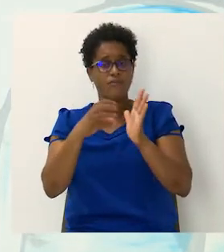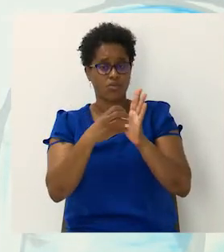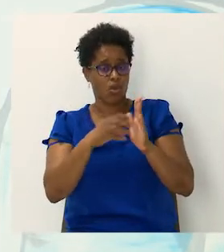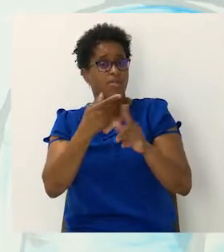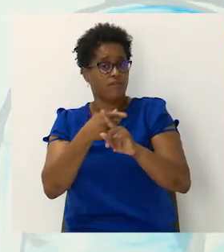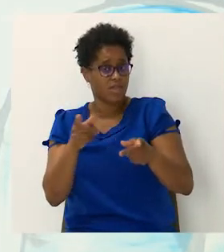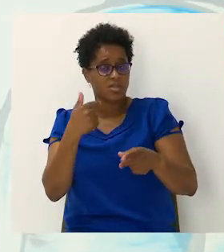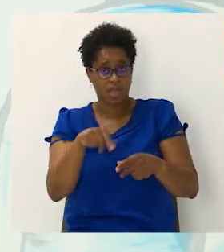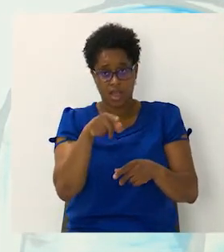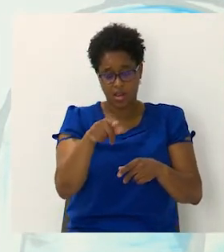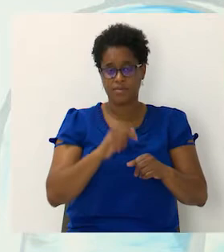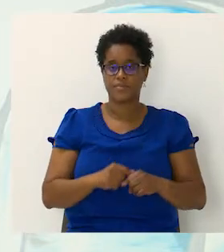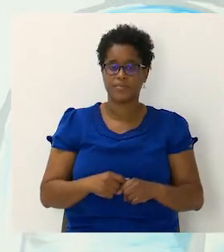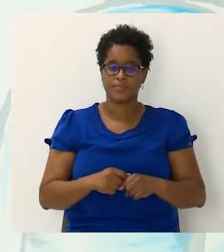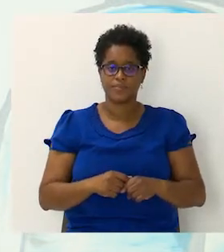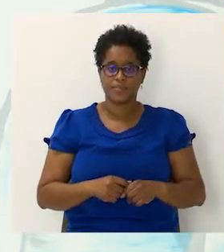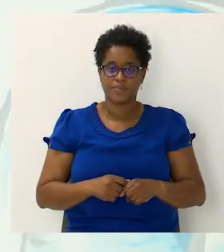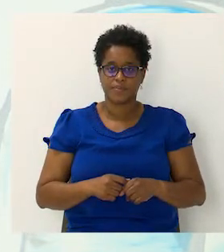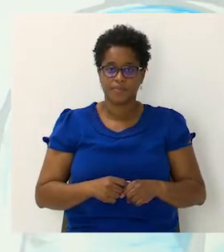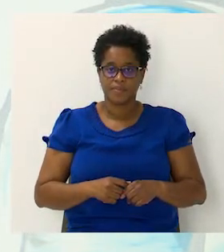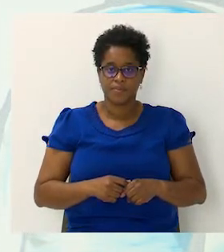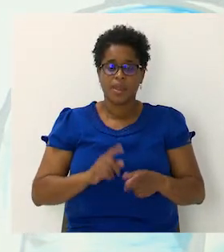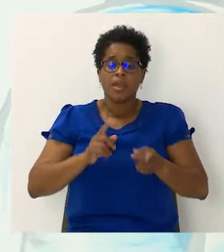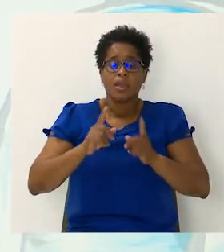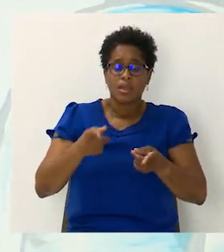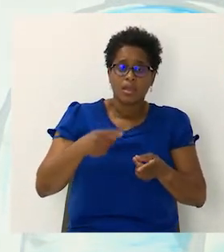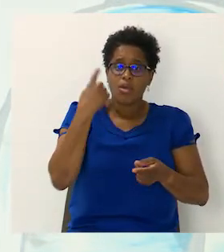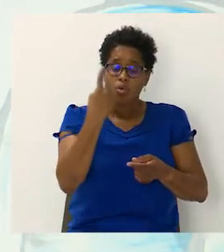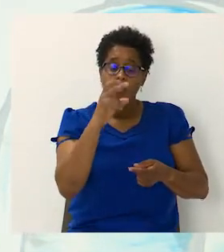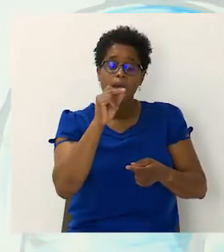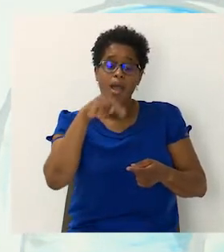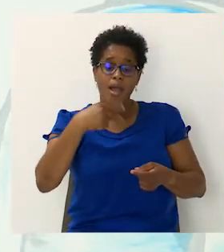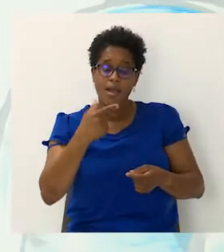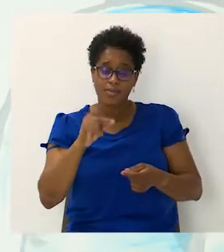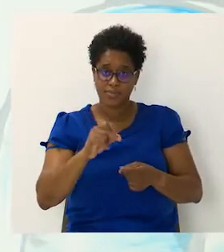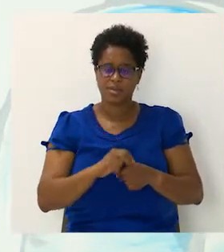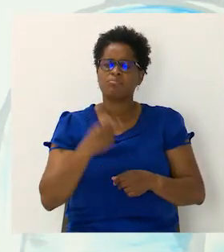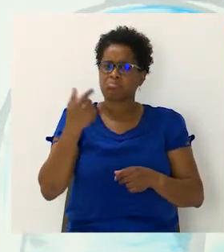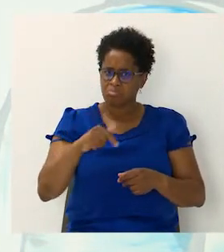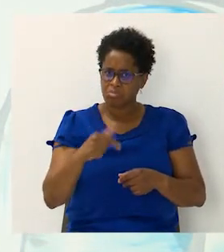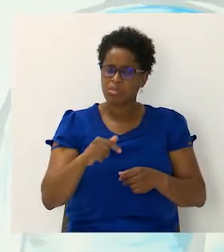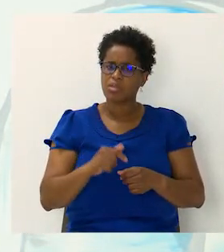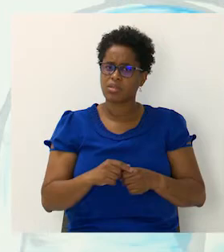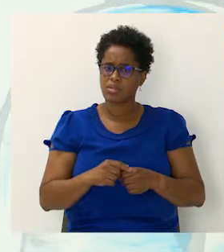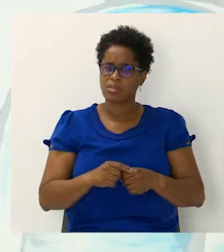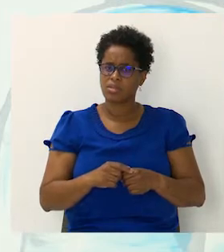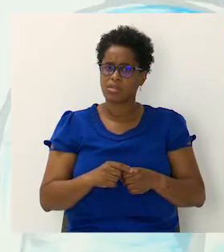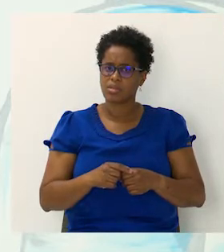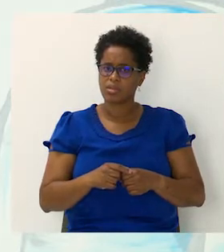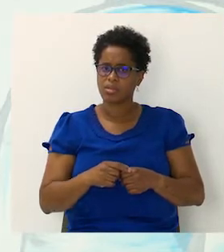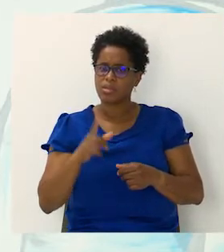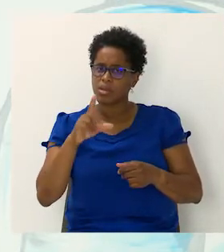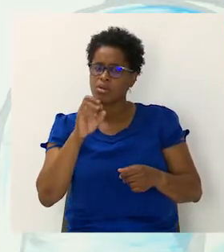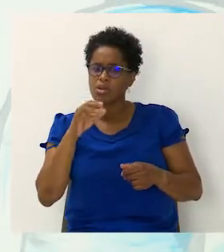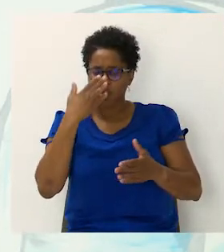tem ali é que uma anta tem corredor